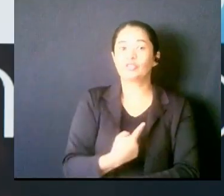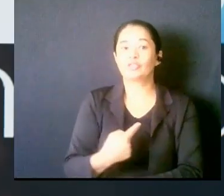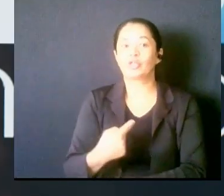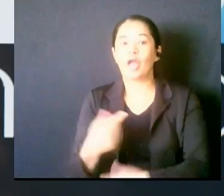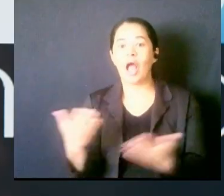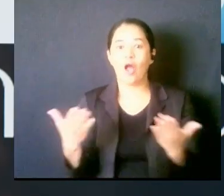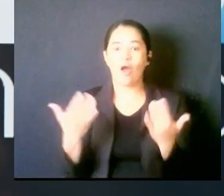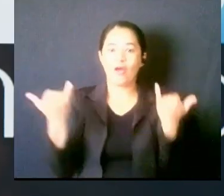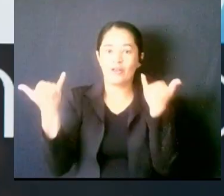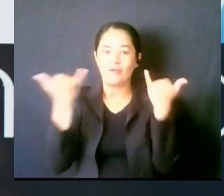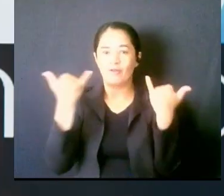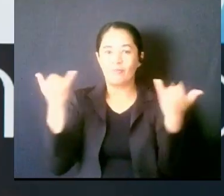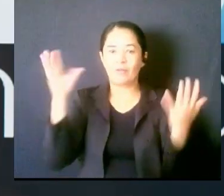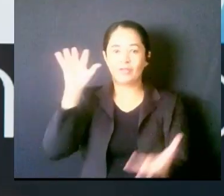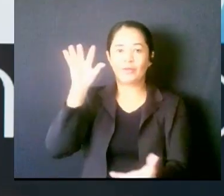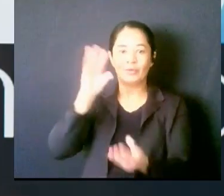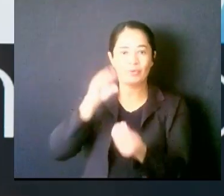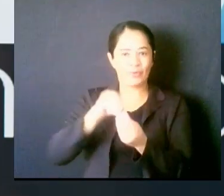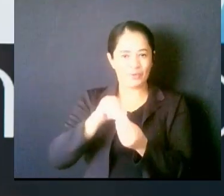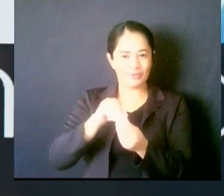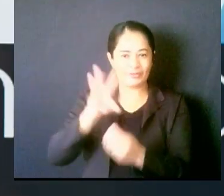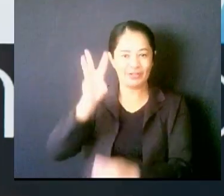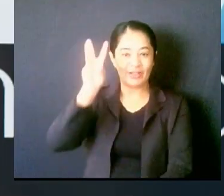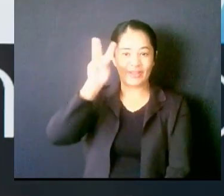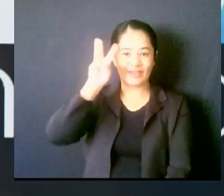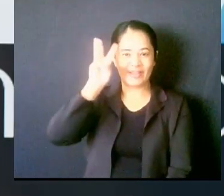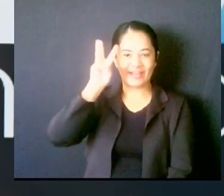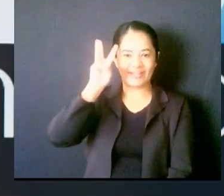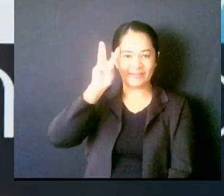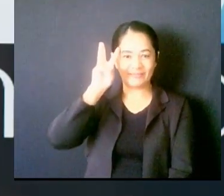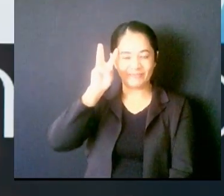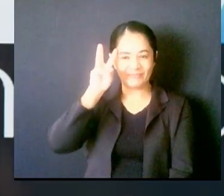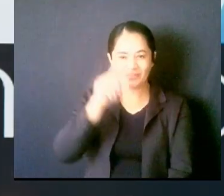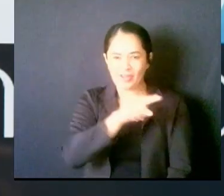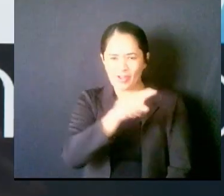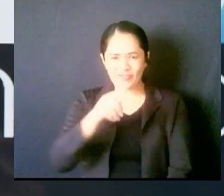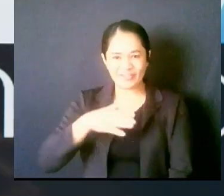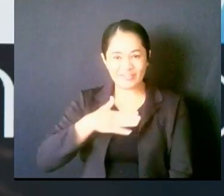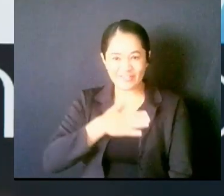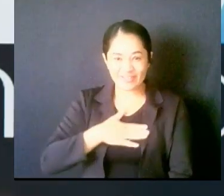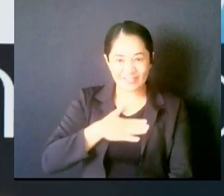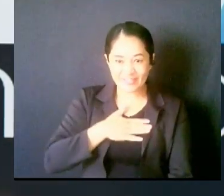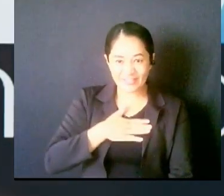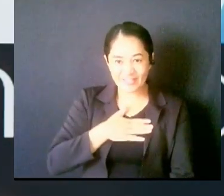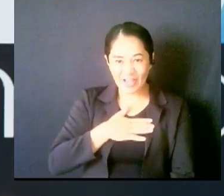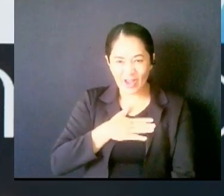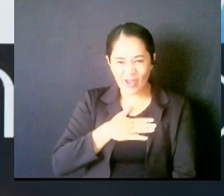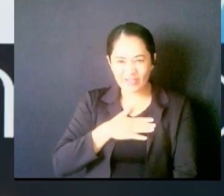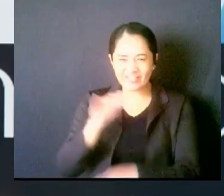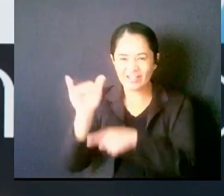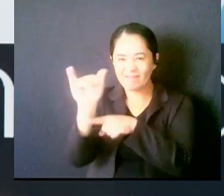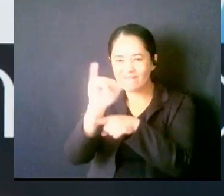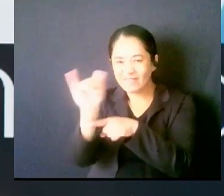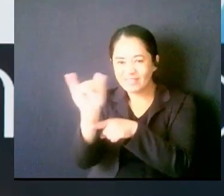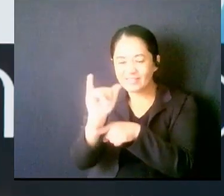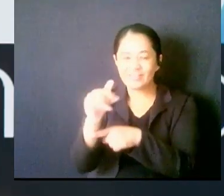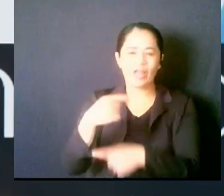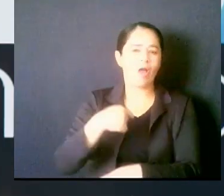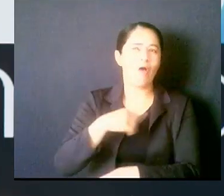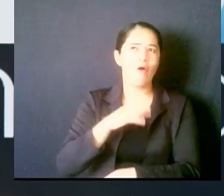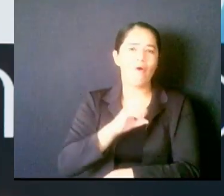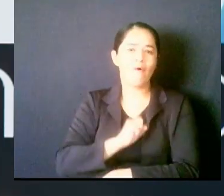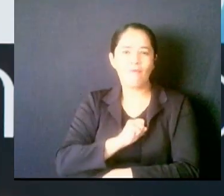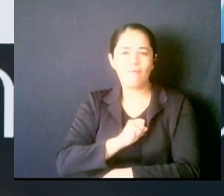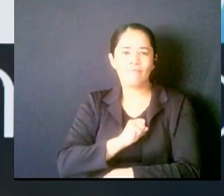desta manhã de terça-feira, você gosta de cinema? Eu gosto. Quem não gosta, né? E olha só, Semana de Cinema